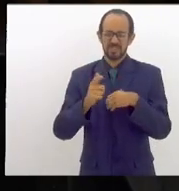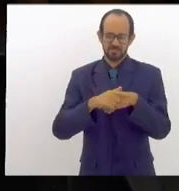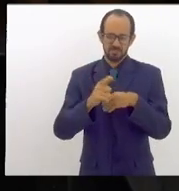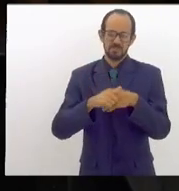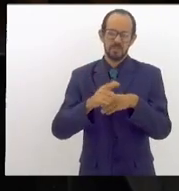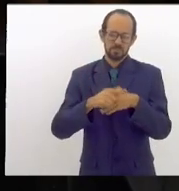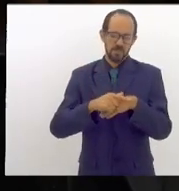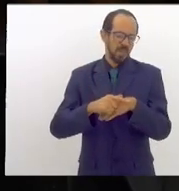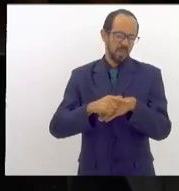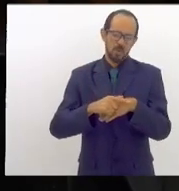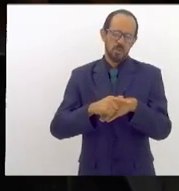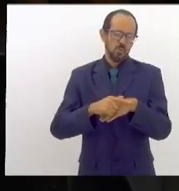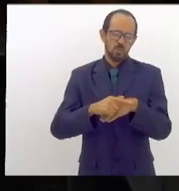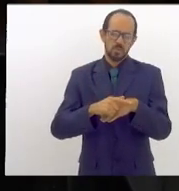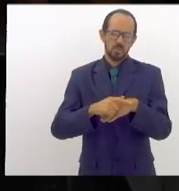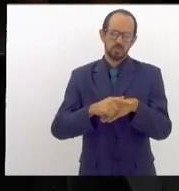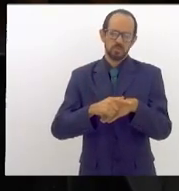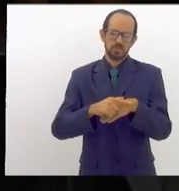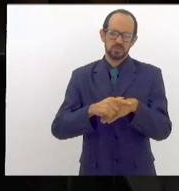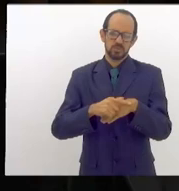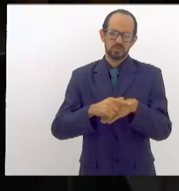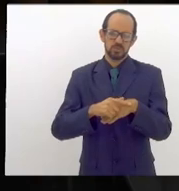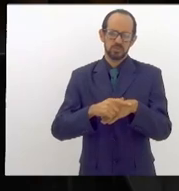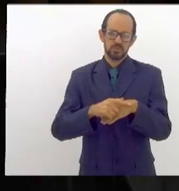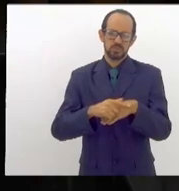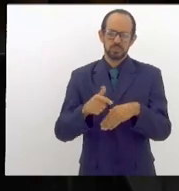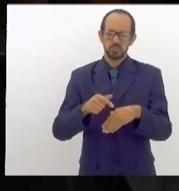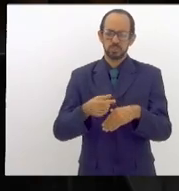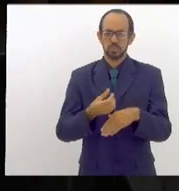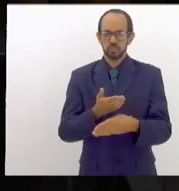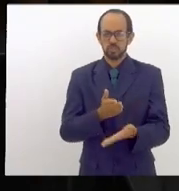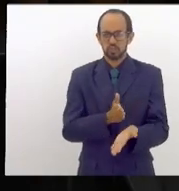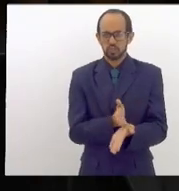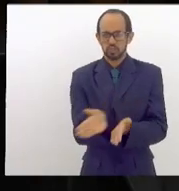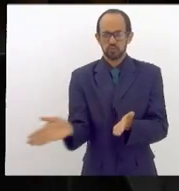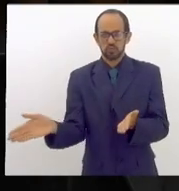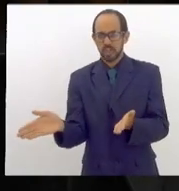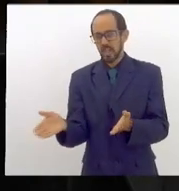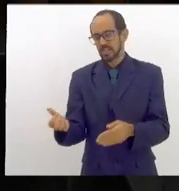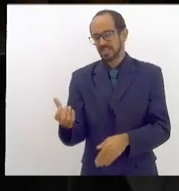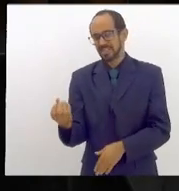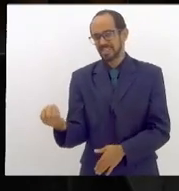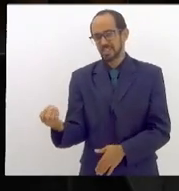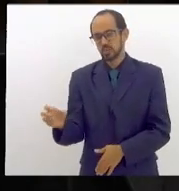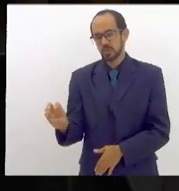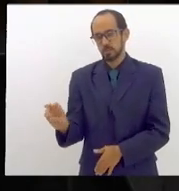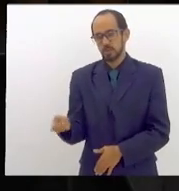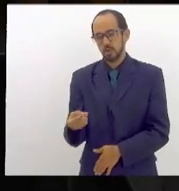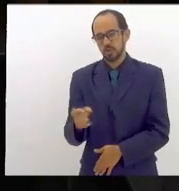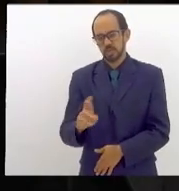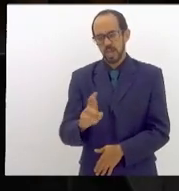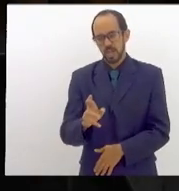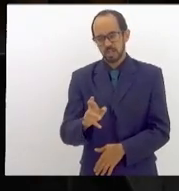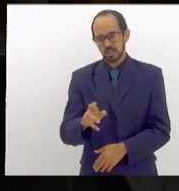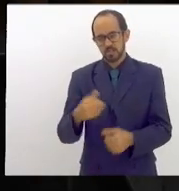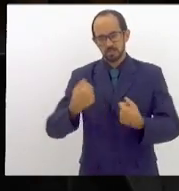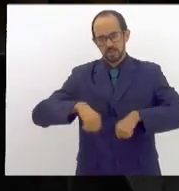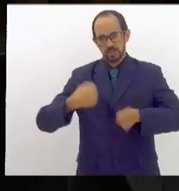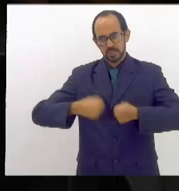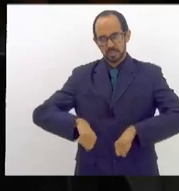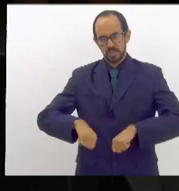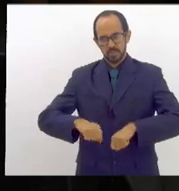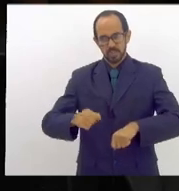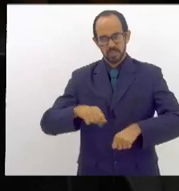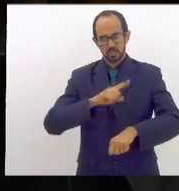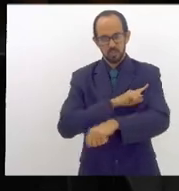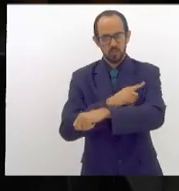nefasto de desviar mais de 600 milhões de reais que deveriam ter ido